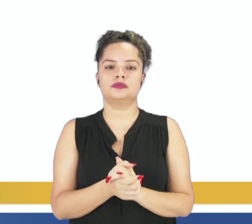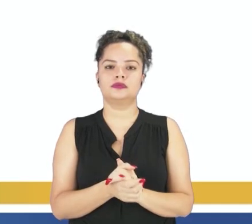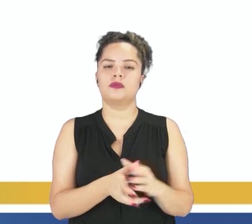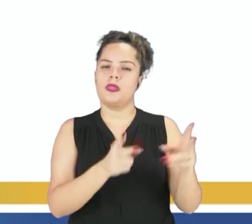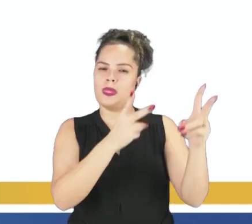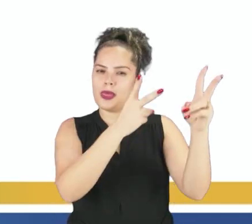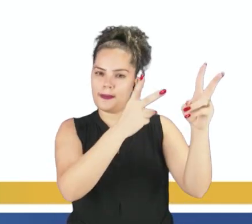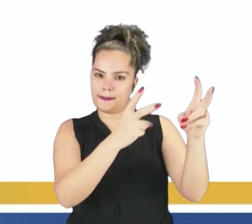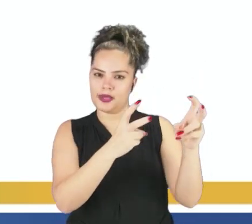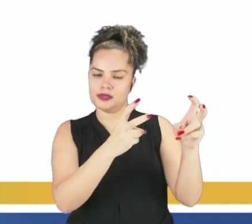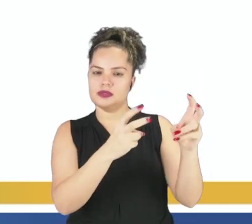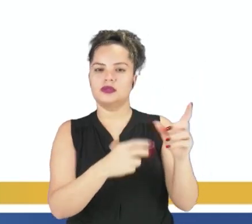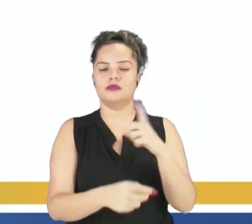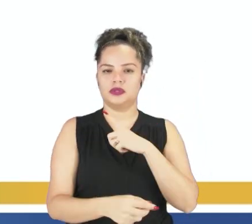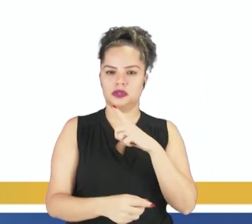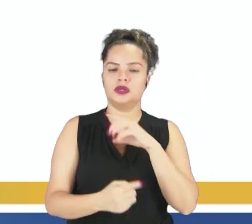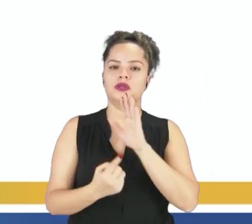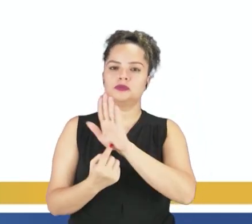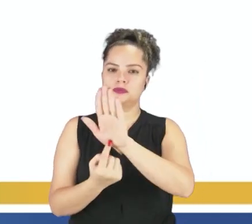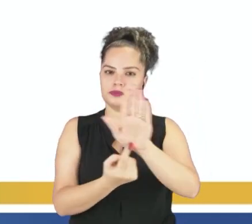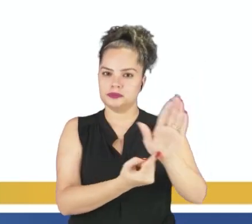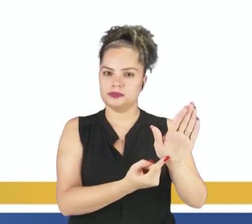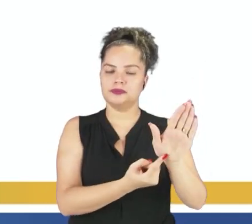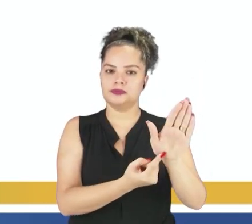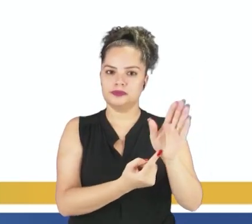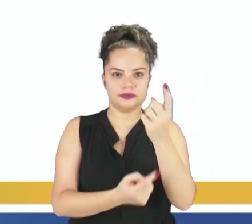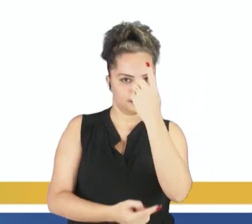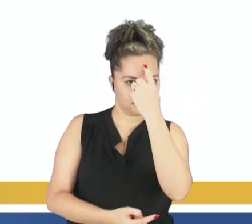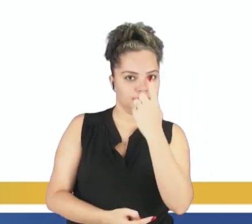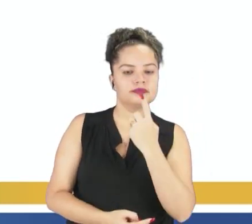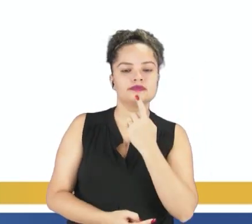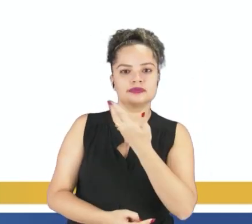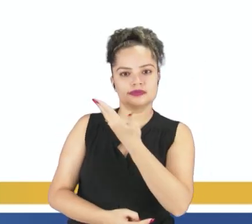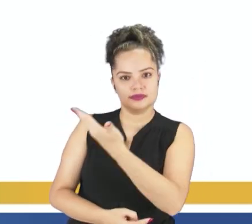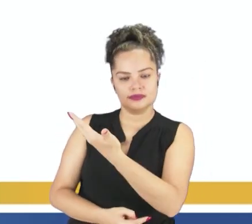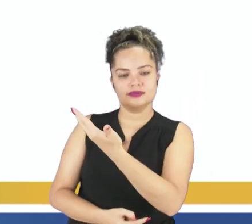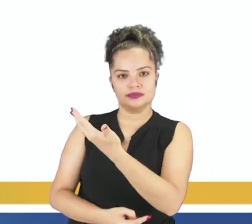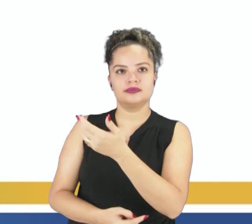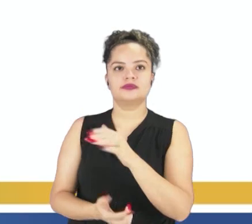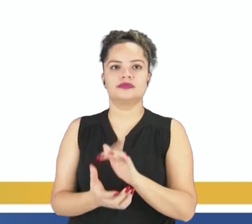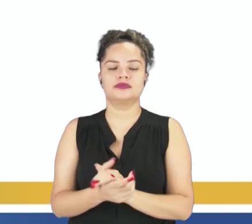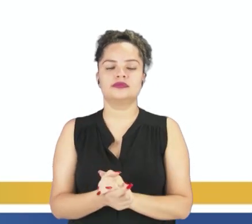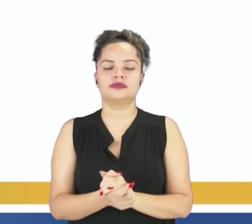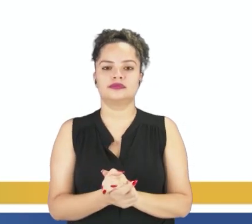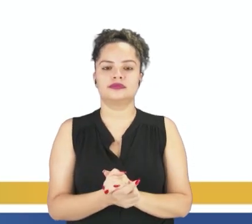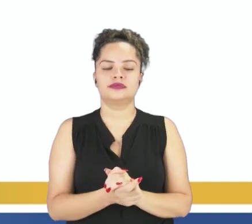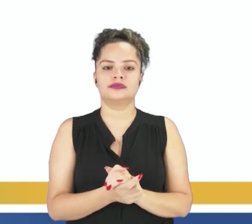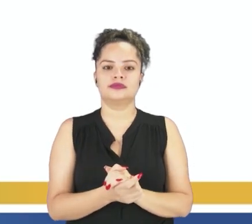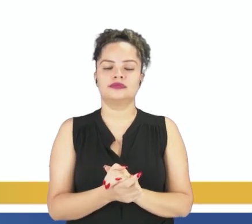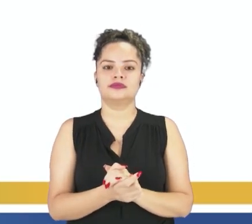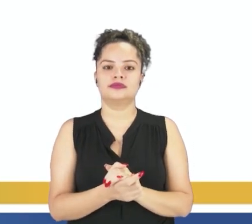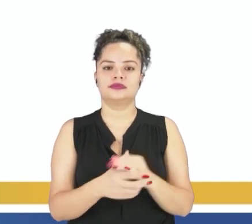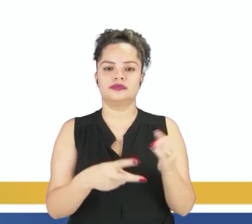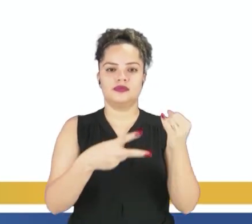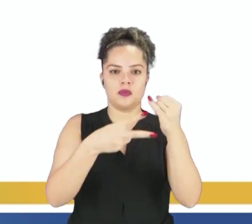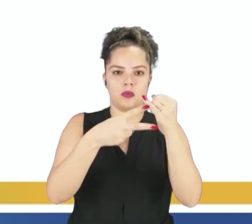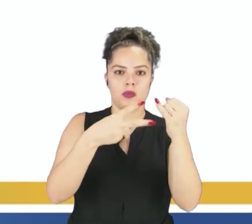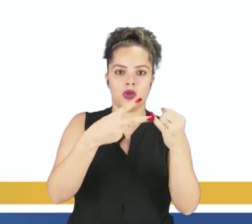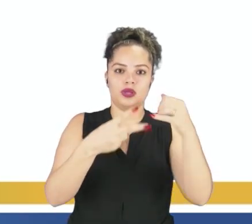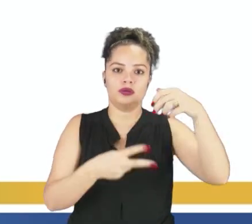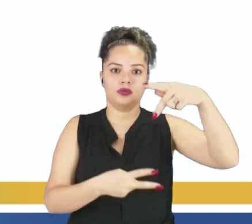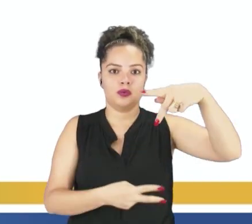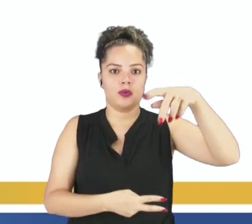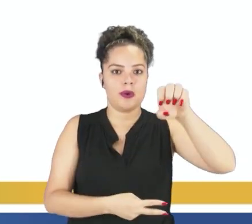aqui, pessoal. Nós temos aqui 2 polígonos. Os 2 são chamados de